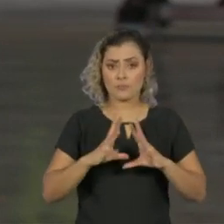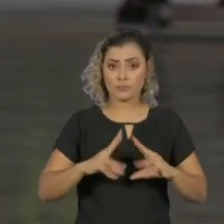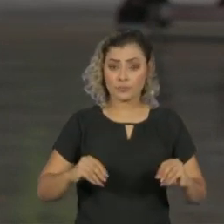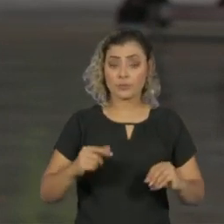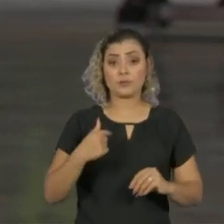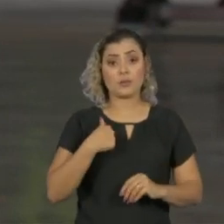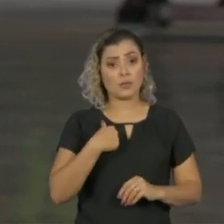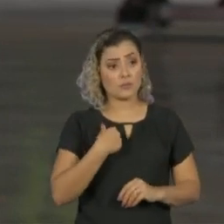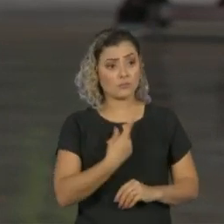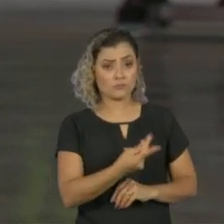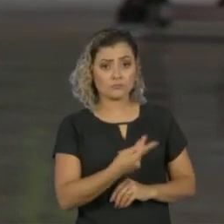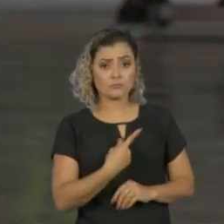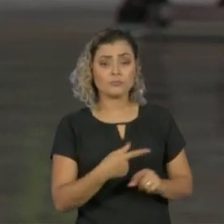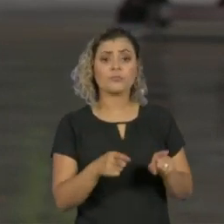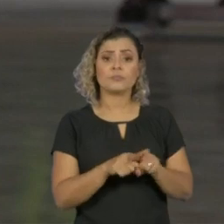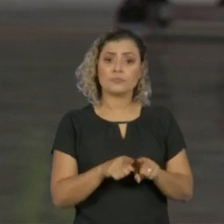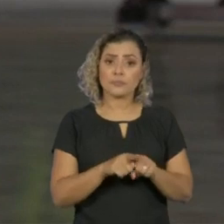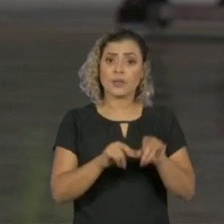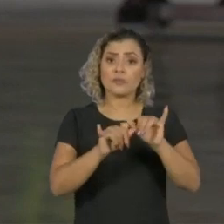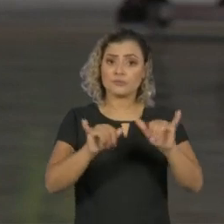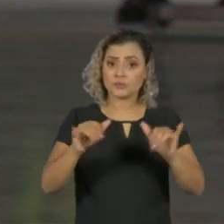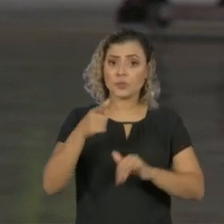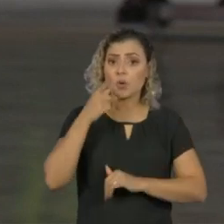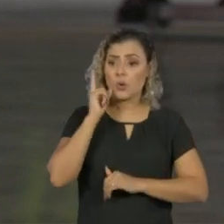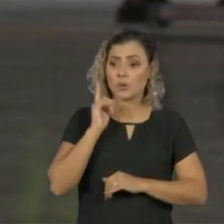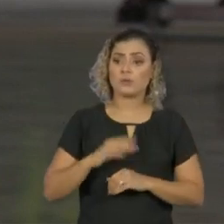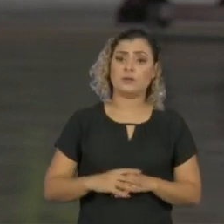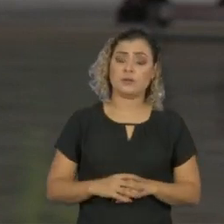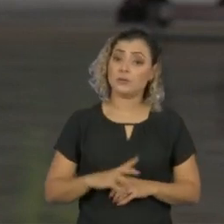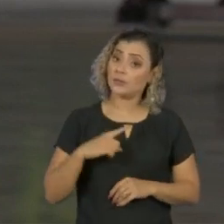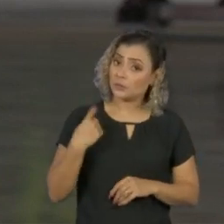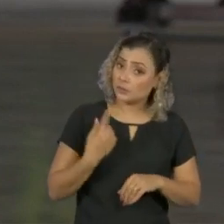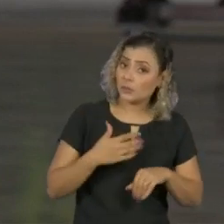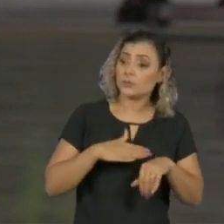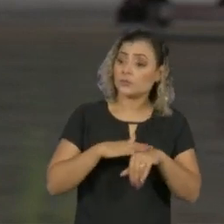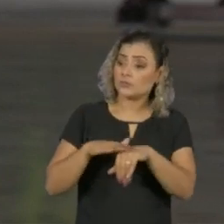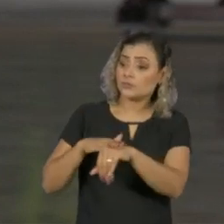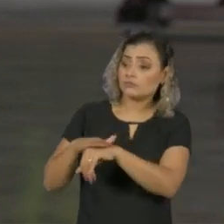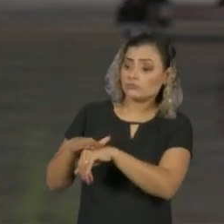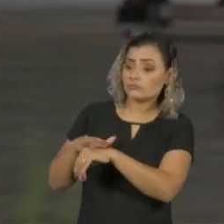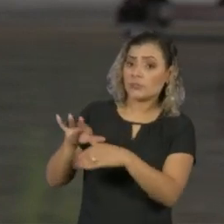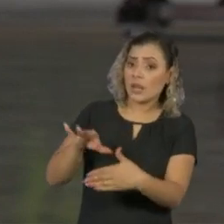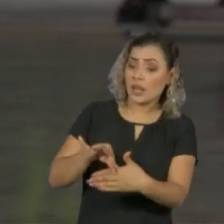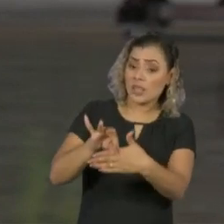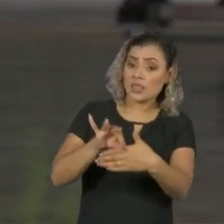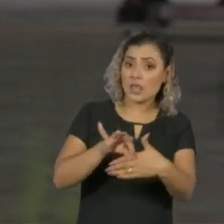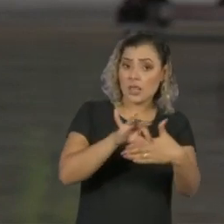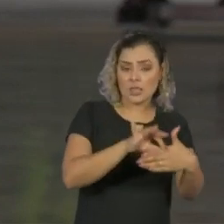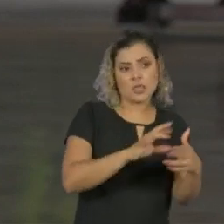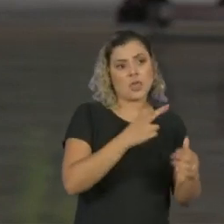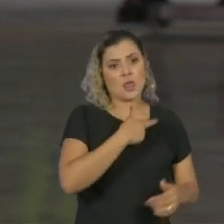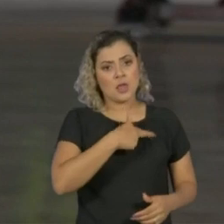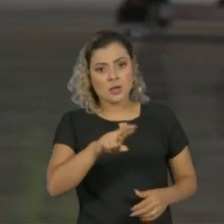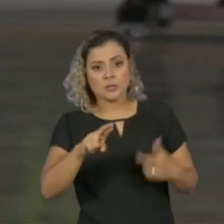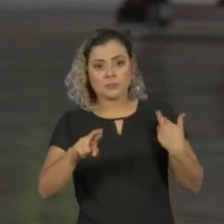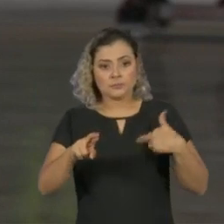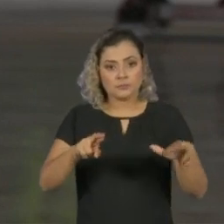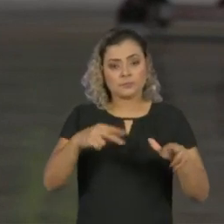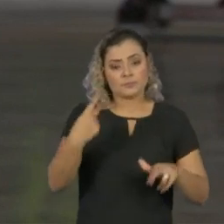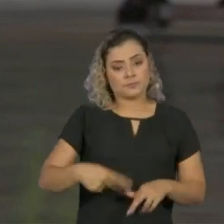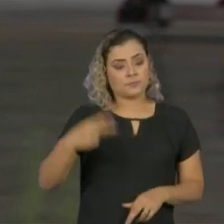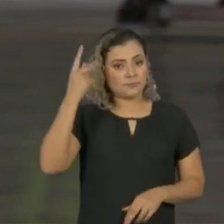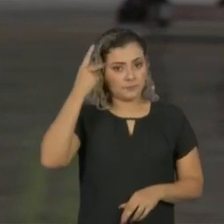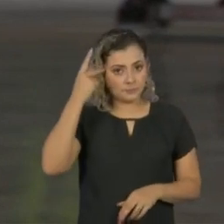governador avisou ontem, nós também estamos conversando com todos os líderes religiosos aqui da cidade de São